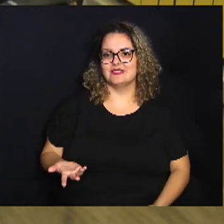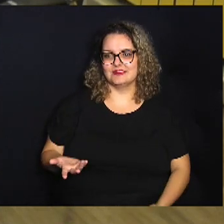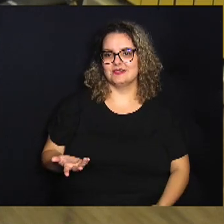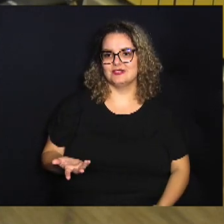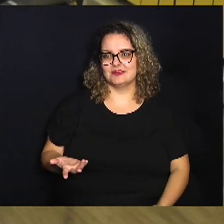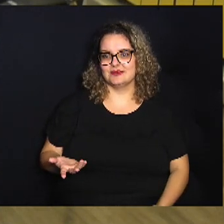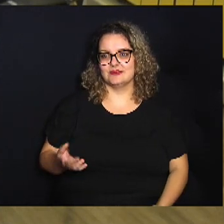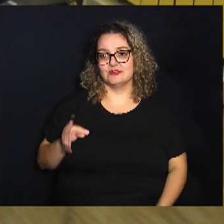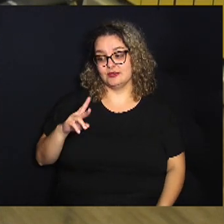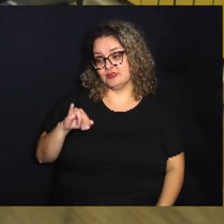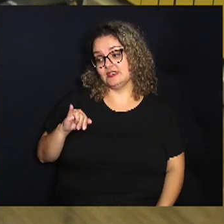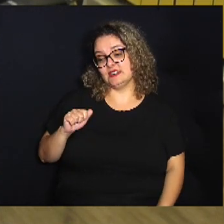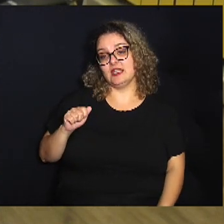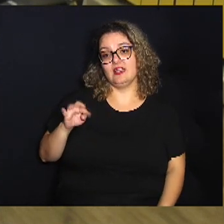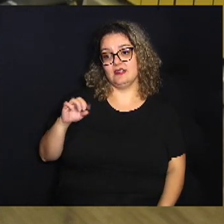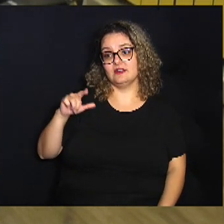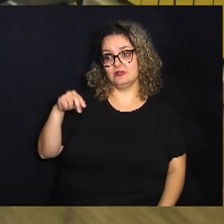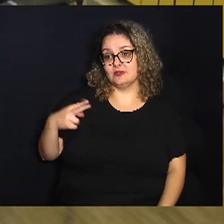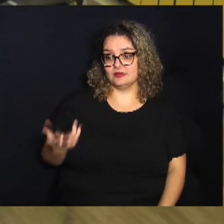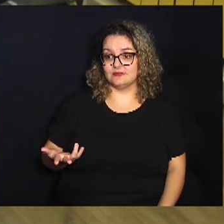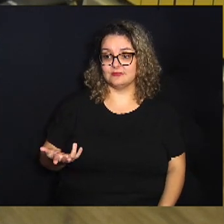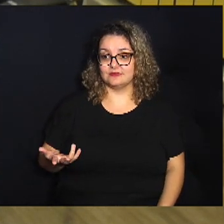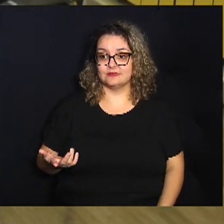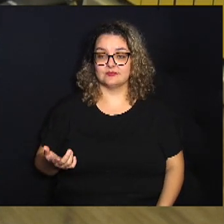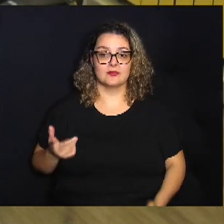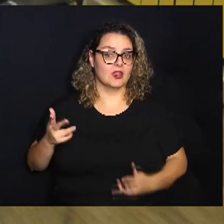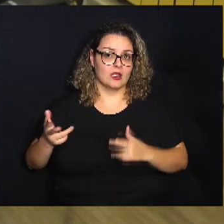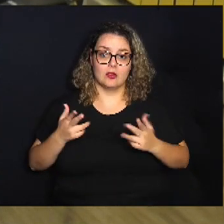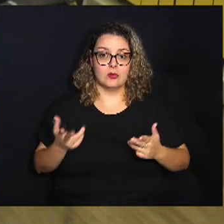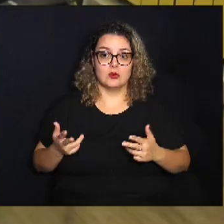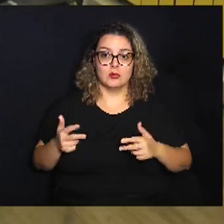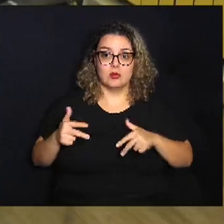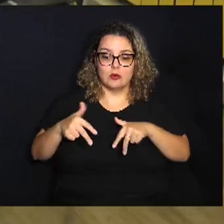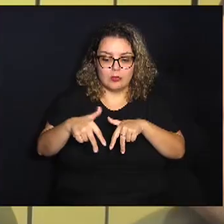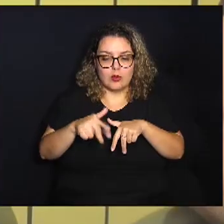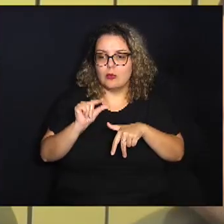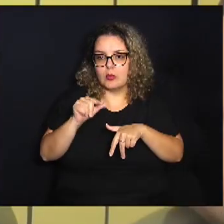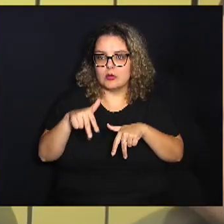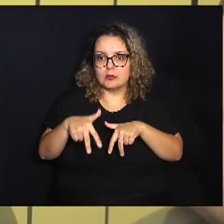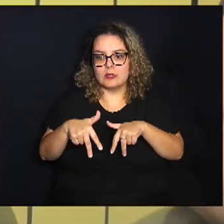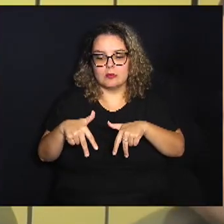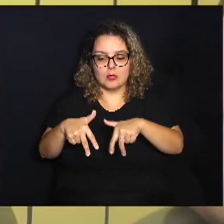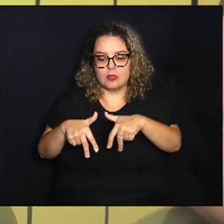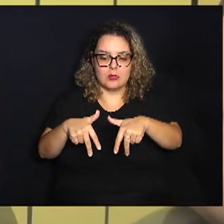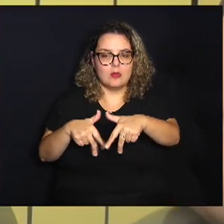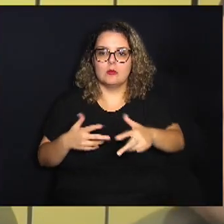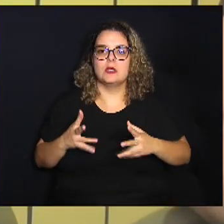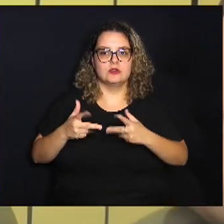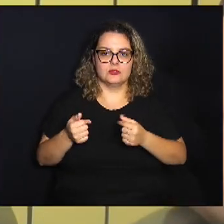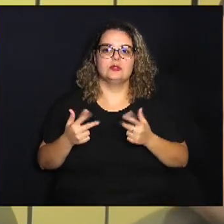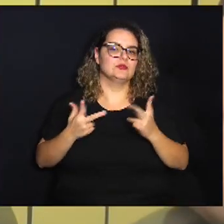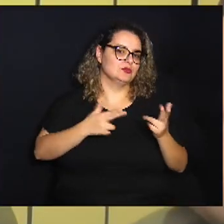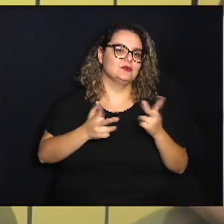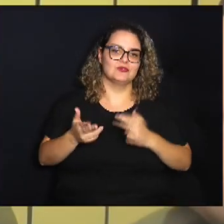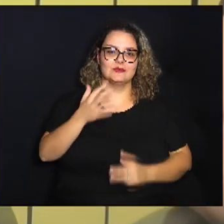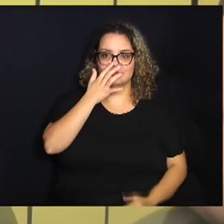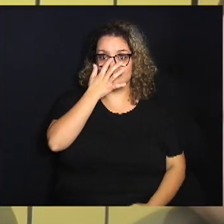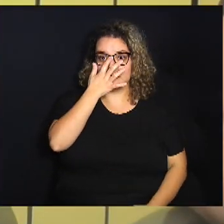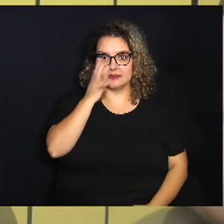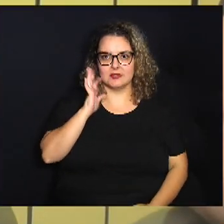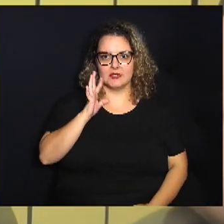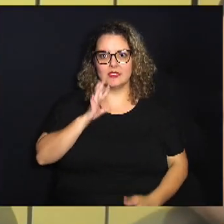do triatlon, né? Porque é a mesma prova, a gente só larga um pouquinho antes, mas todo mundo faz a mesma prova, então é bem interessante.